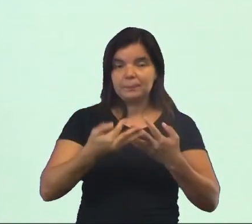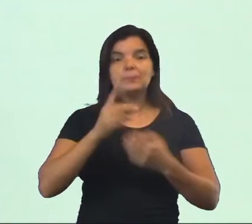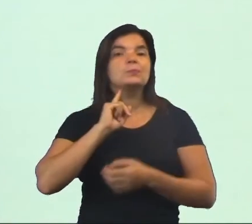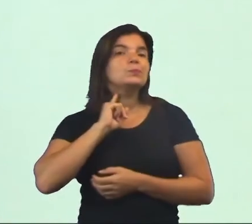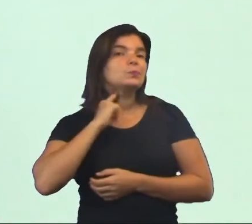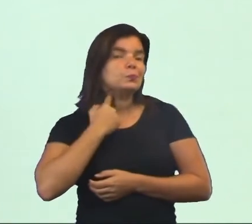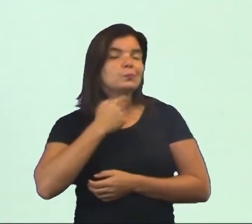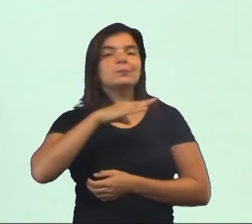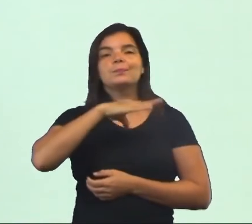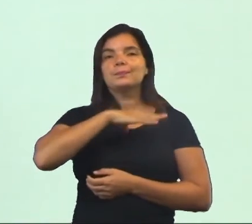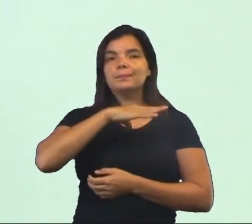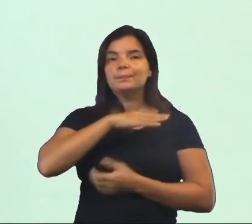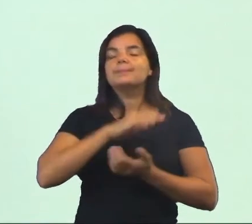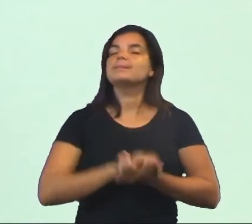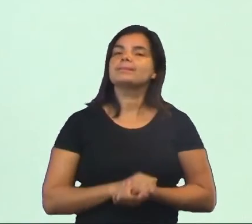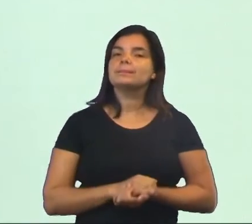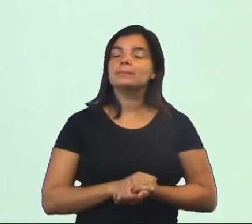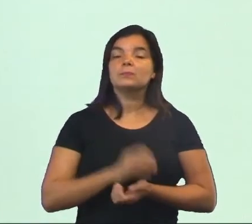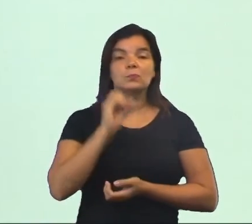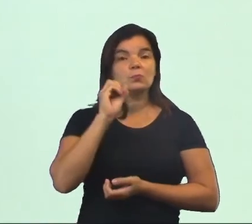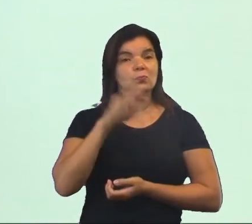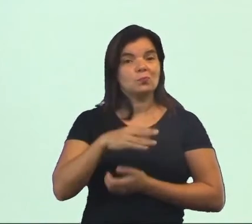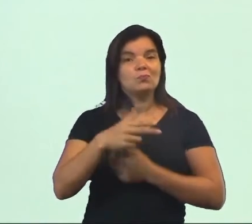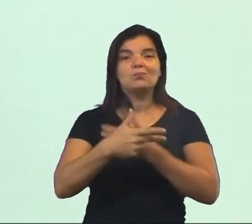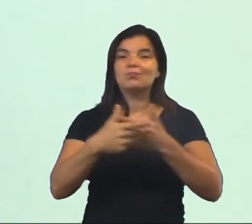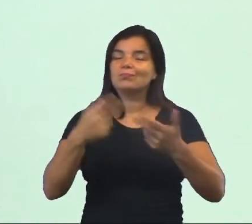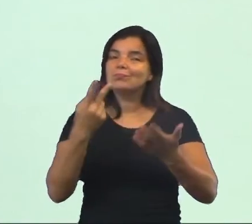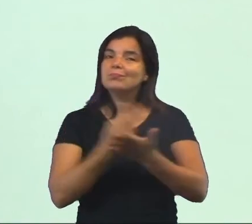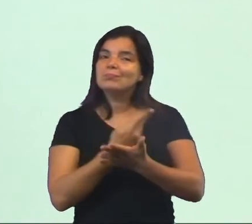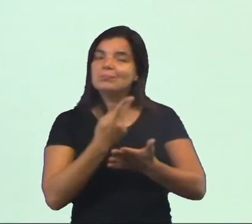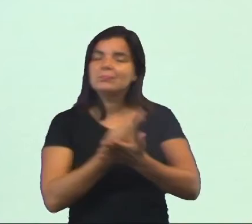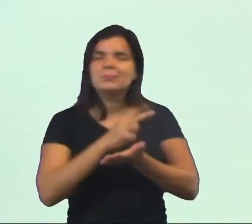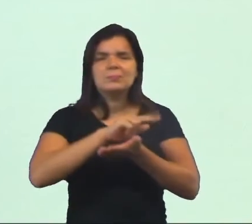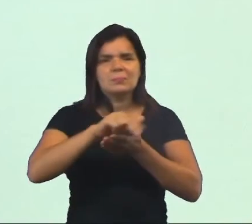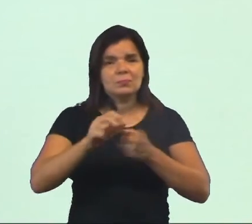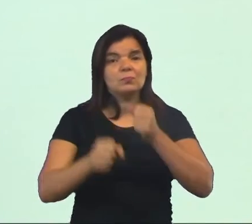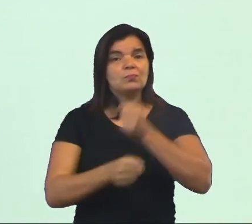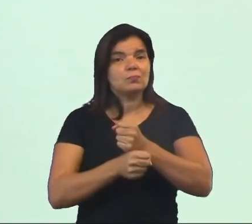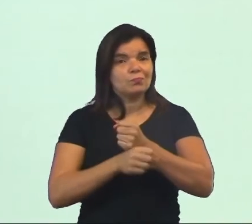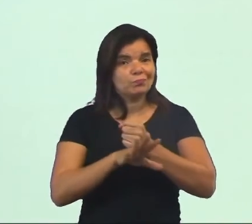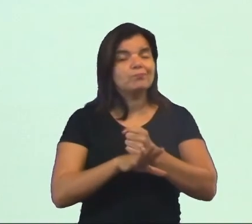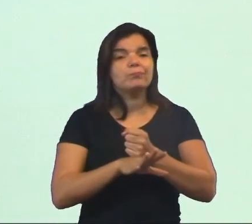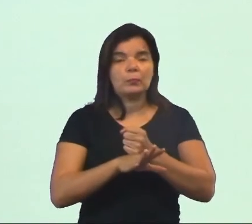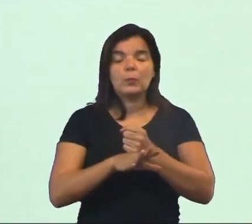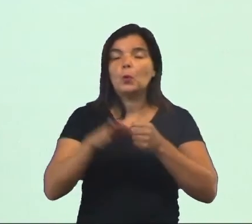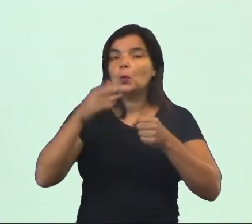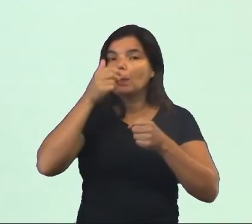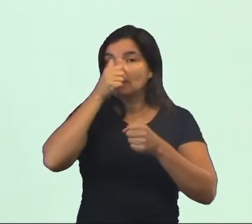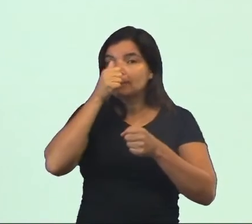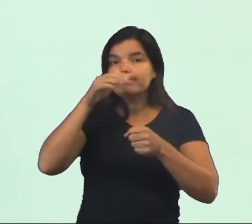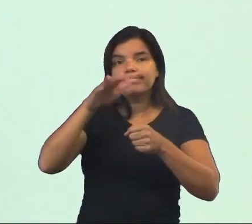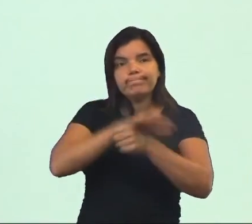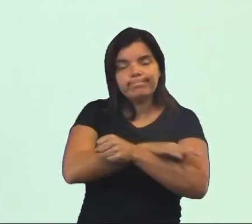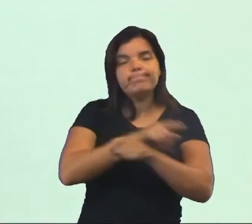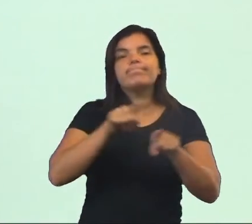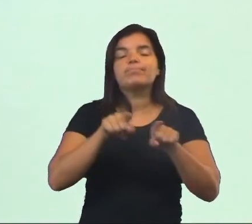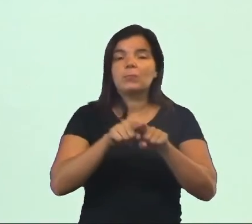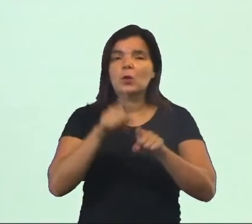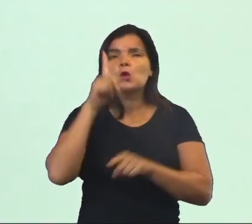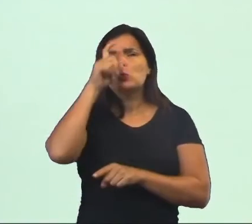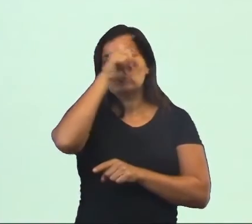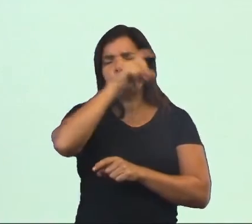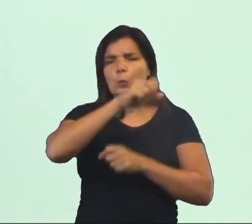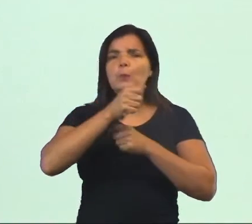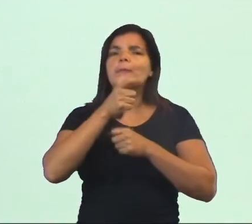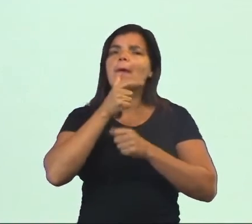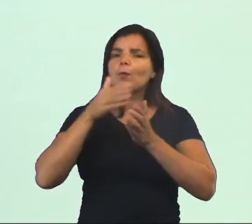poluição urbana? Isso mesmo, o descarte indevido de lixos vai entupindo os bueiros, por exemplo, dificulta, né, o escoamento das águas